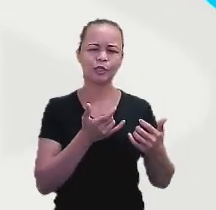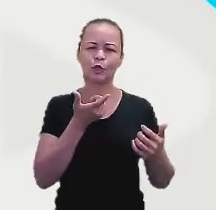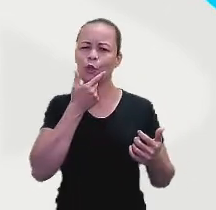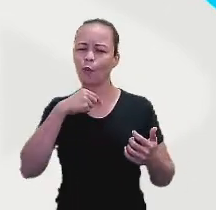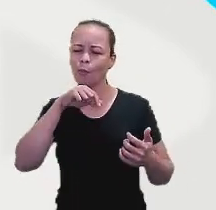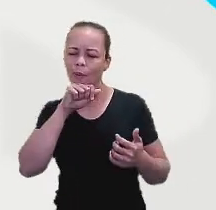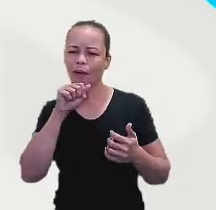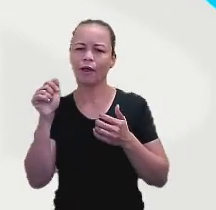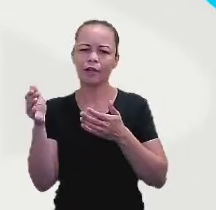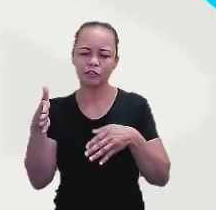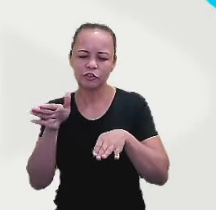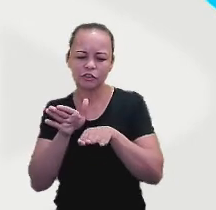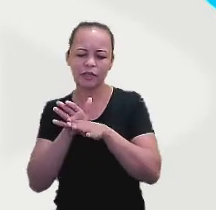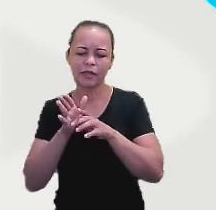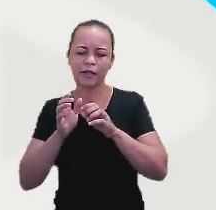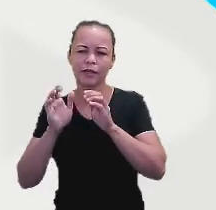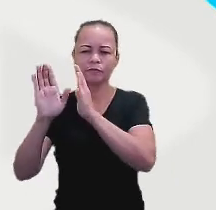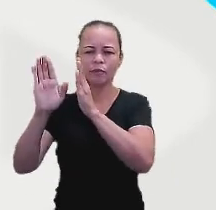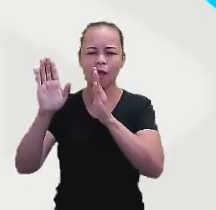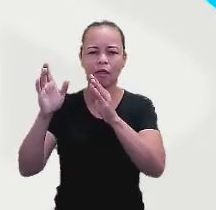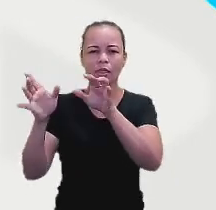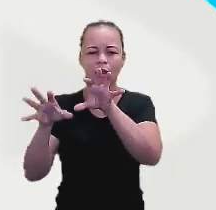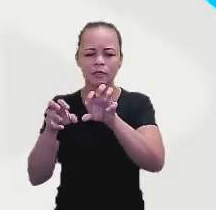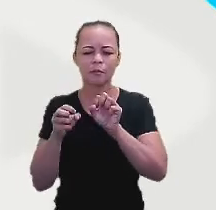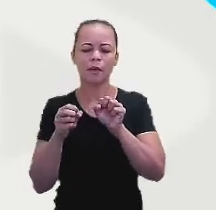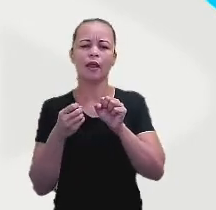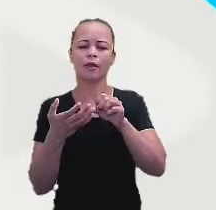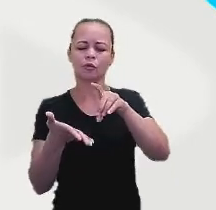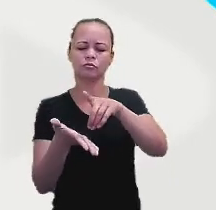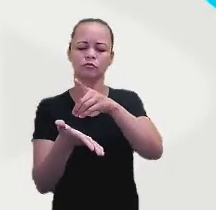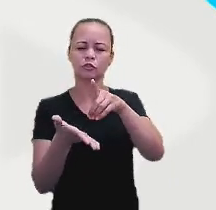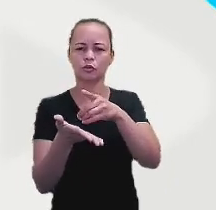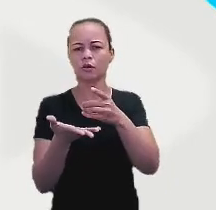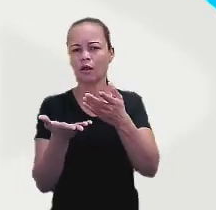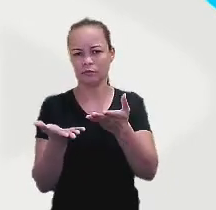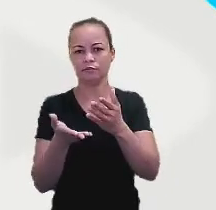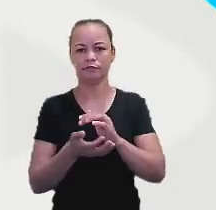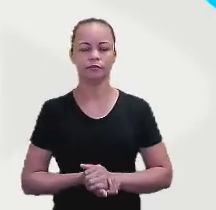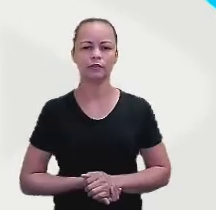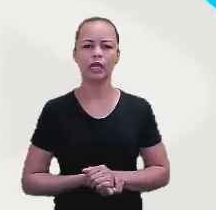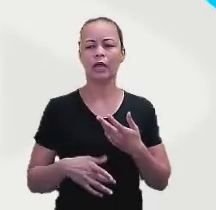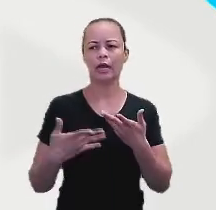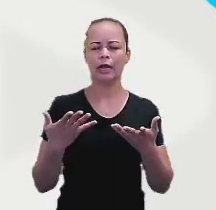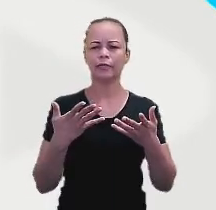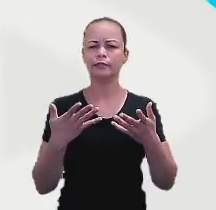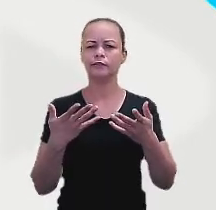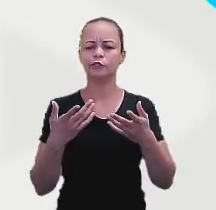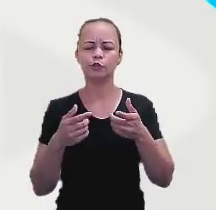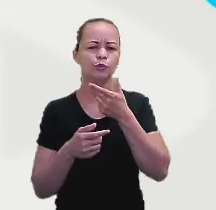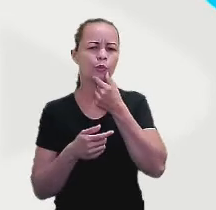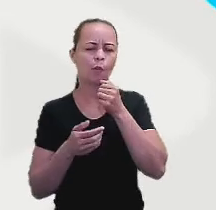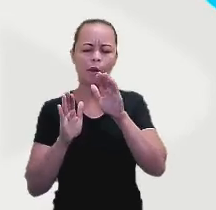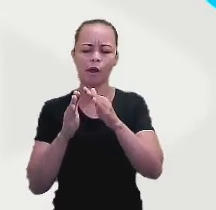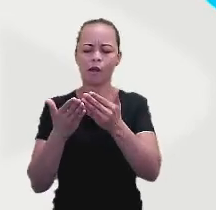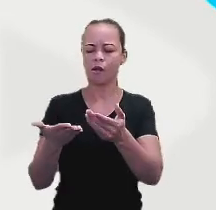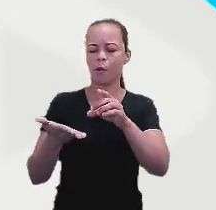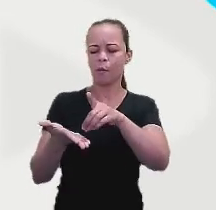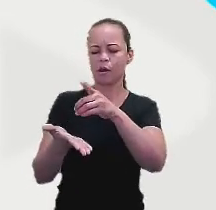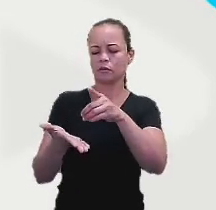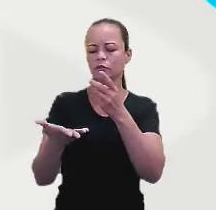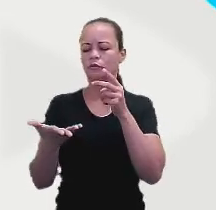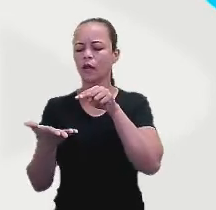vai consultar um dicionário. Ele está lá, né, procura o verbete que ele está querendo